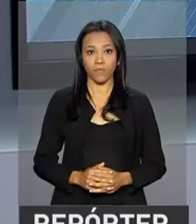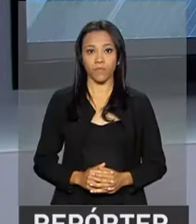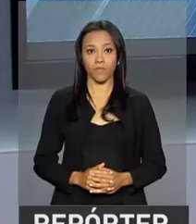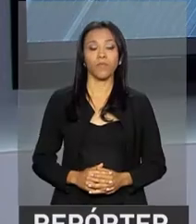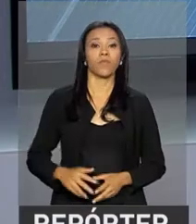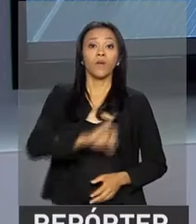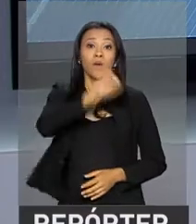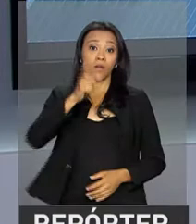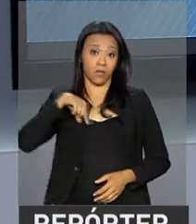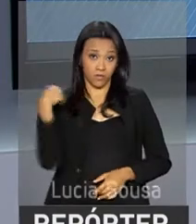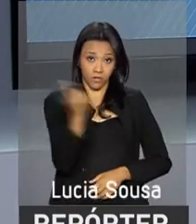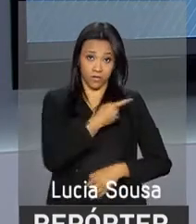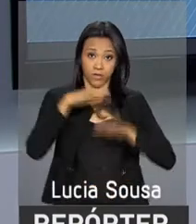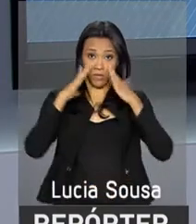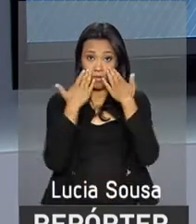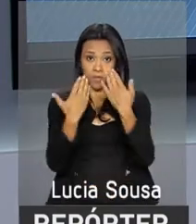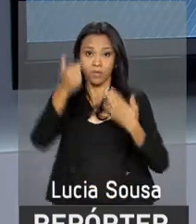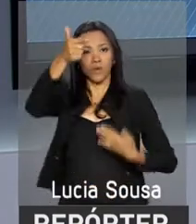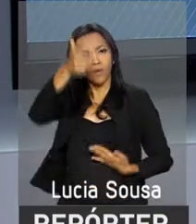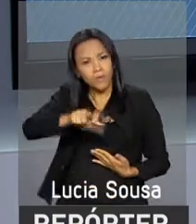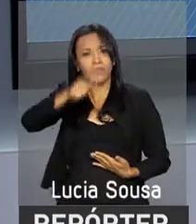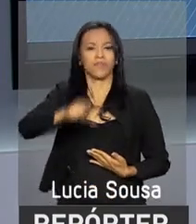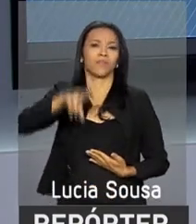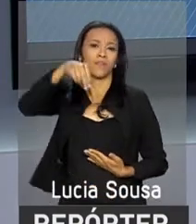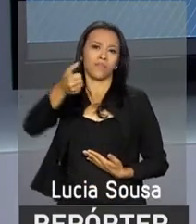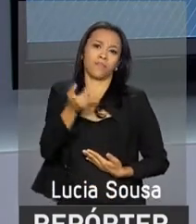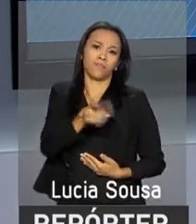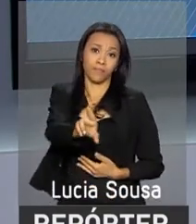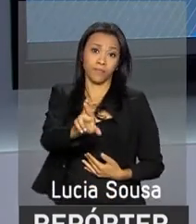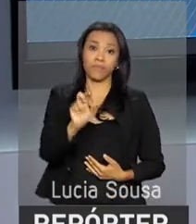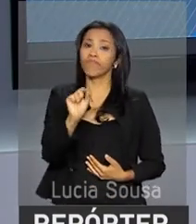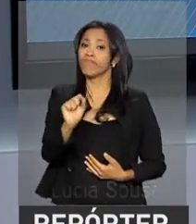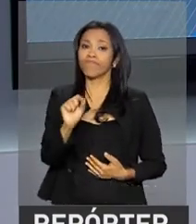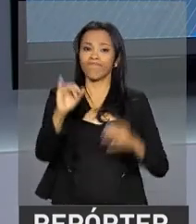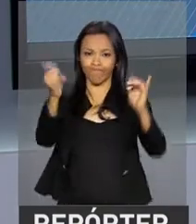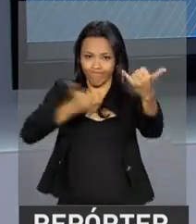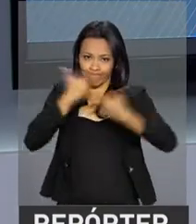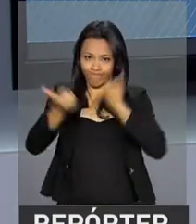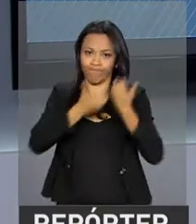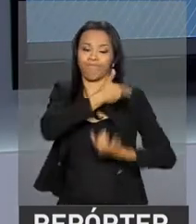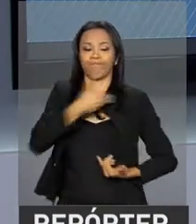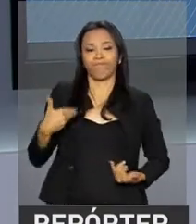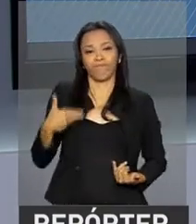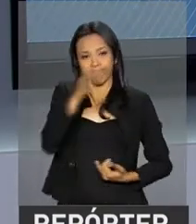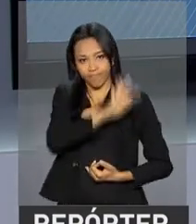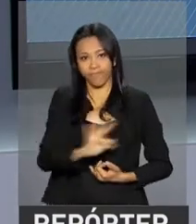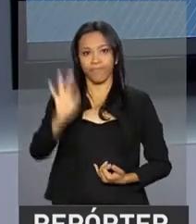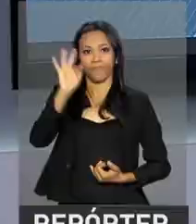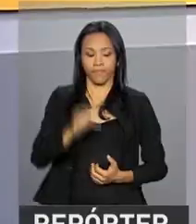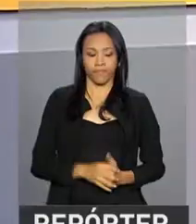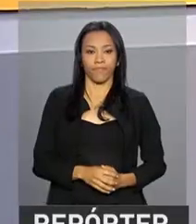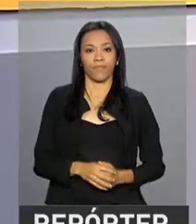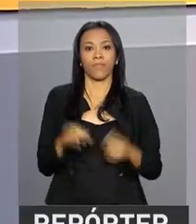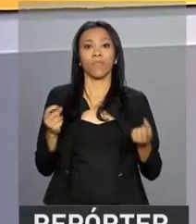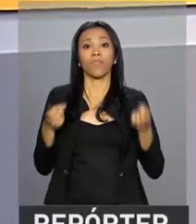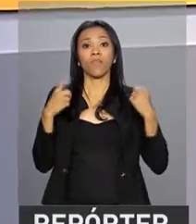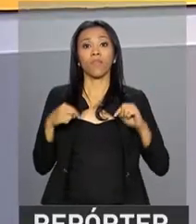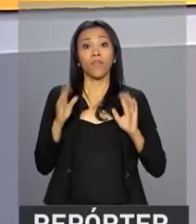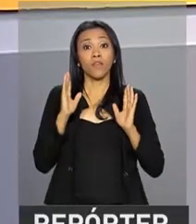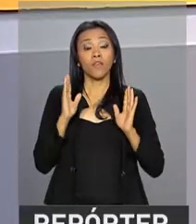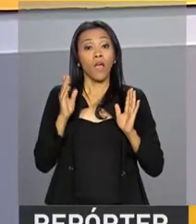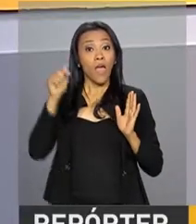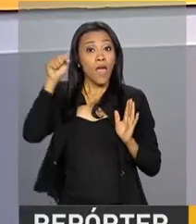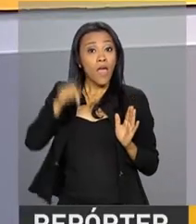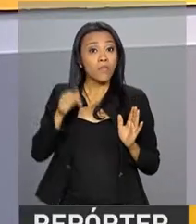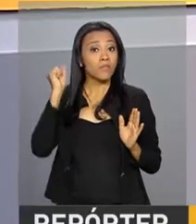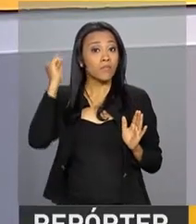Olá, estamos de volta com mais uma edição do Repórter NBR e as notícias do governo federal. Chegou esta madrugada